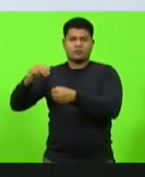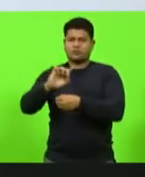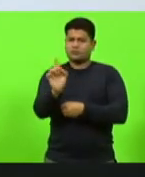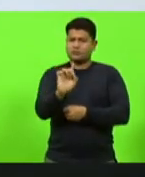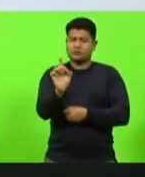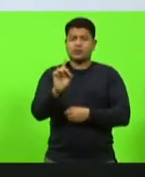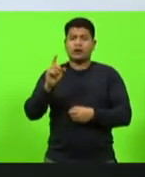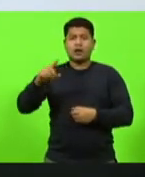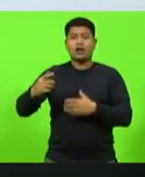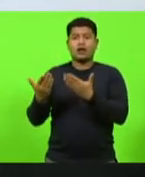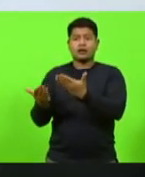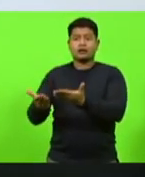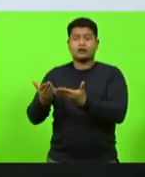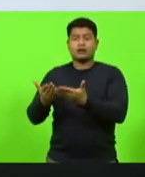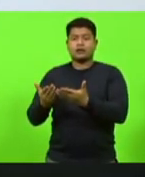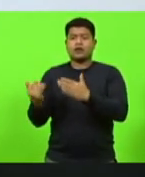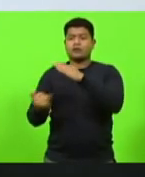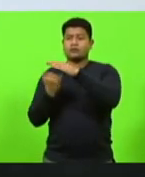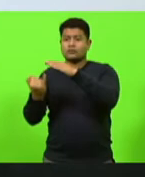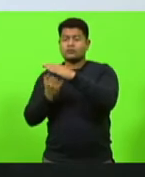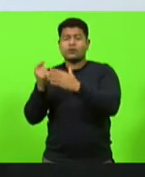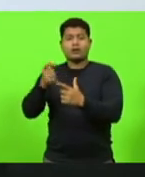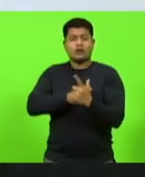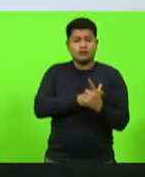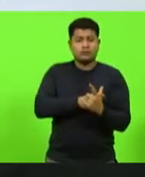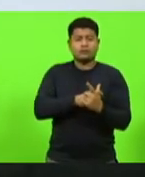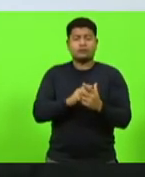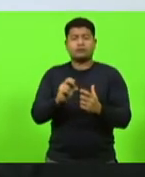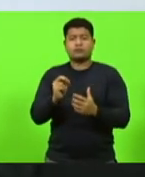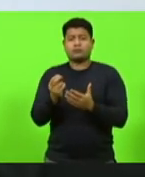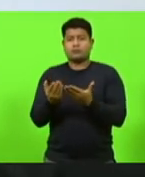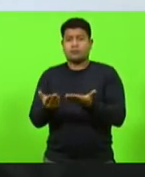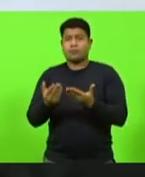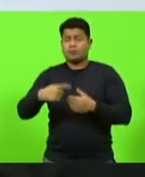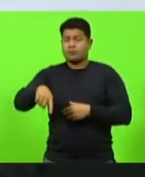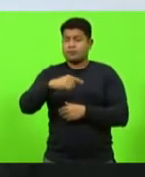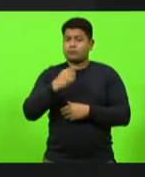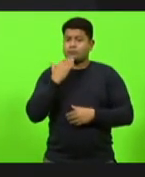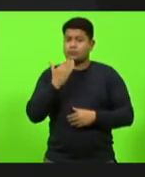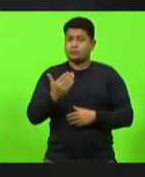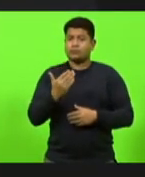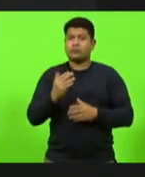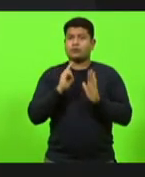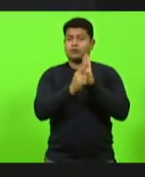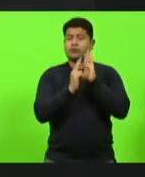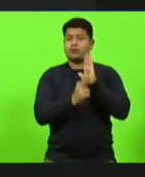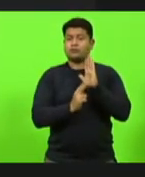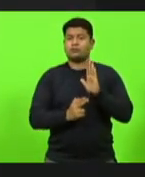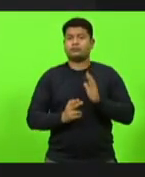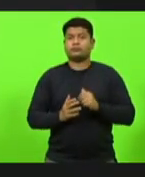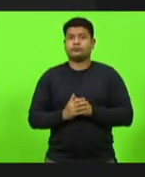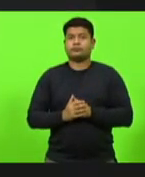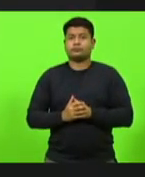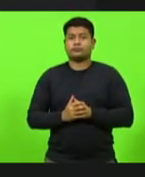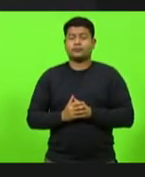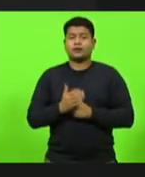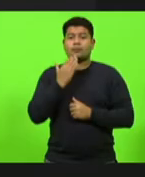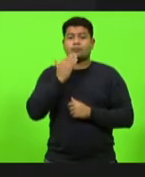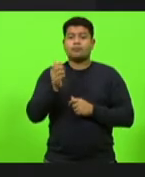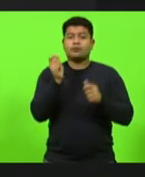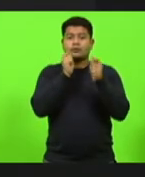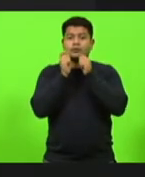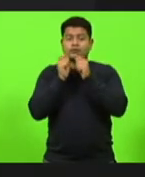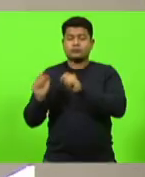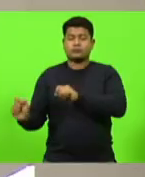tem uma indústria que está devendo. Esse nós precisamos estar abrangendo. Por favor, presidente, voto nominal. Pela ordem, senhor presidente. Peço a assessoria que abra o painel para que os